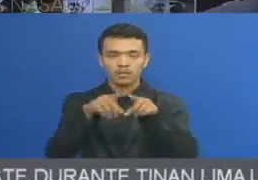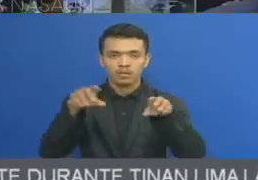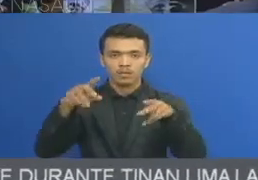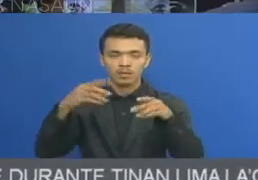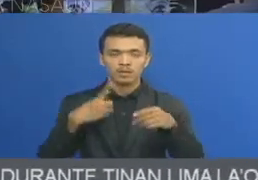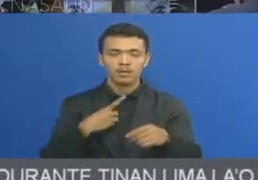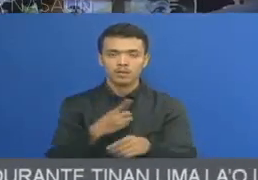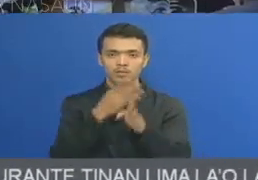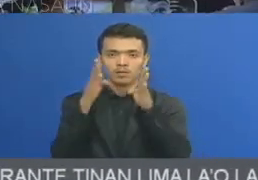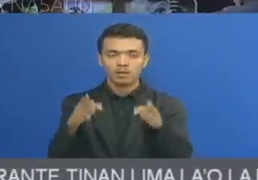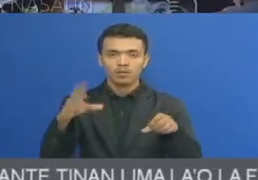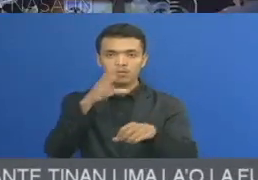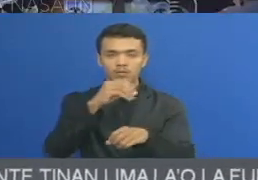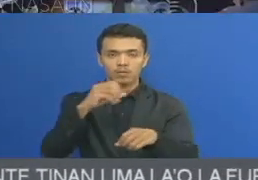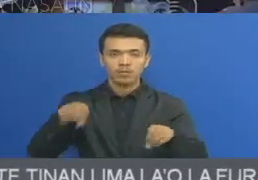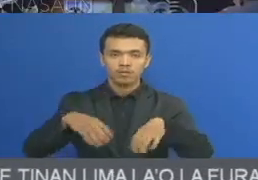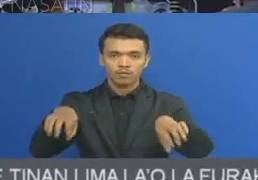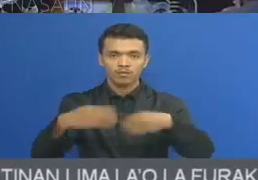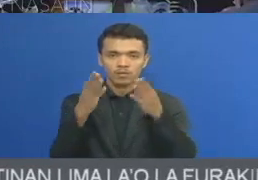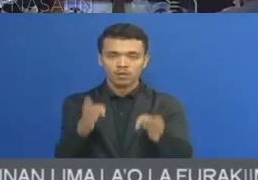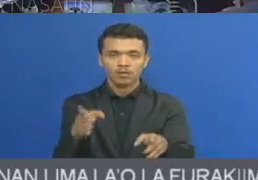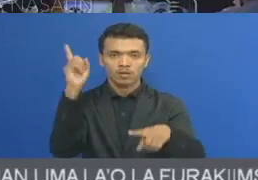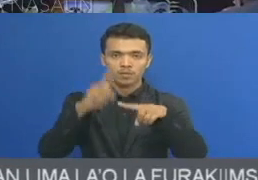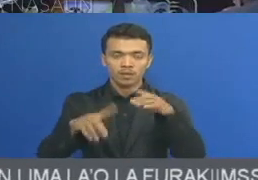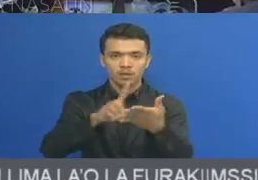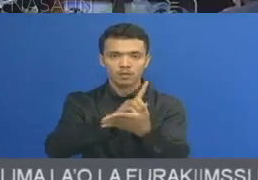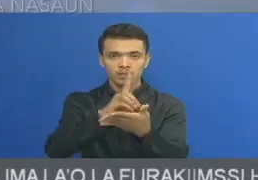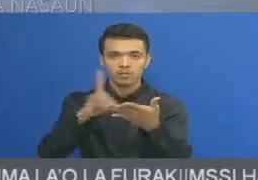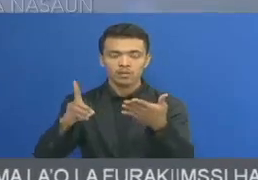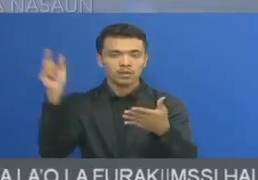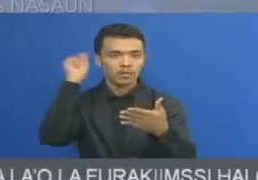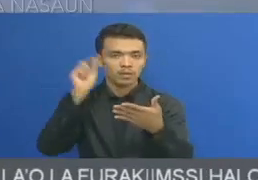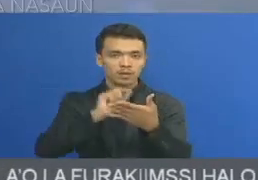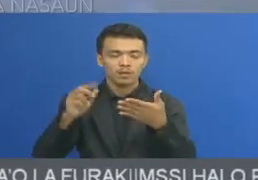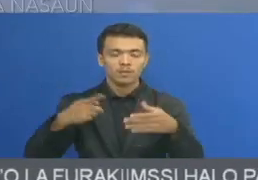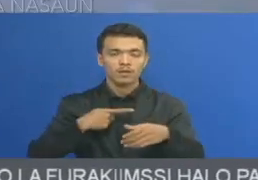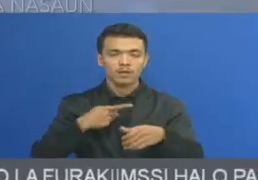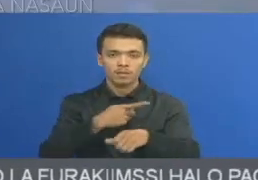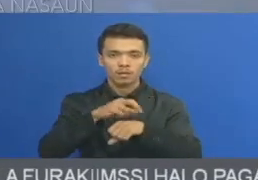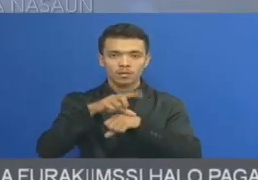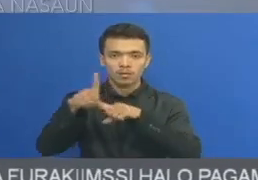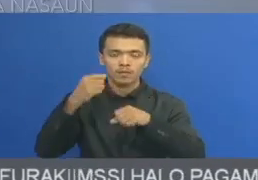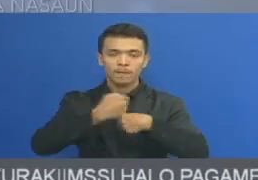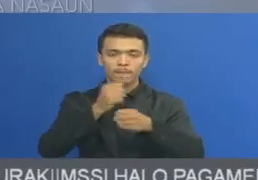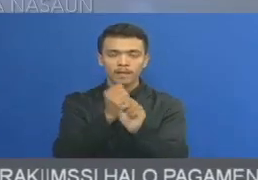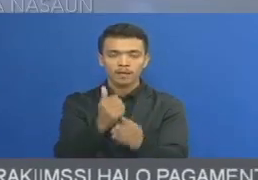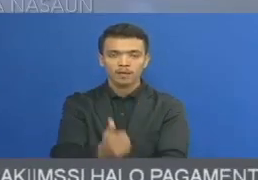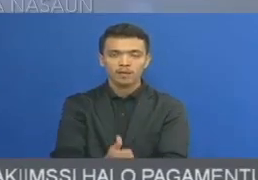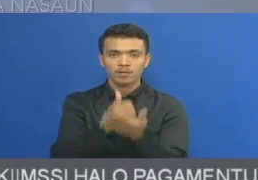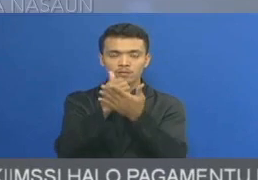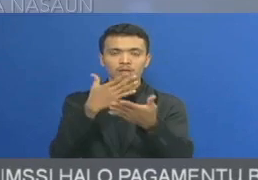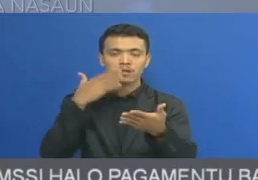funcionário, ho dilaha mosu discriminação. Secretaria do Parlamento Nasional ninian, halo atendimento ida nebe ladun fo satisfação